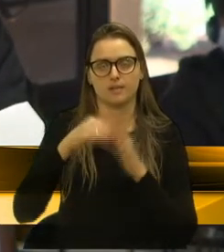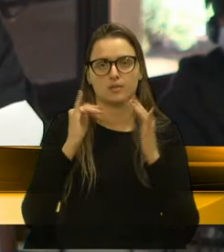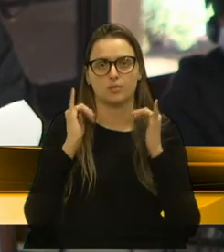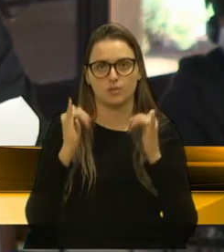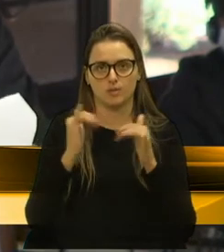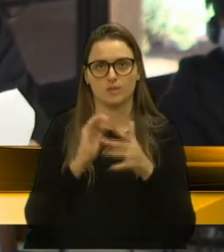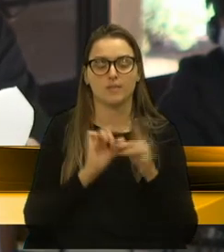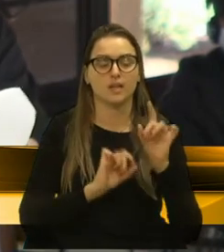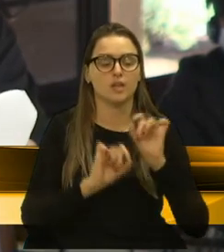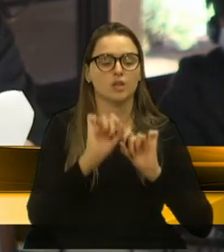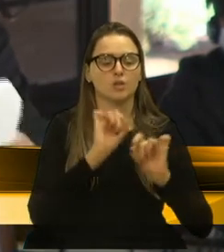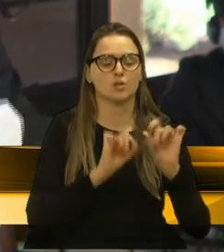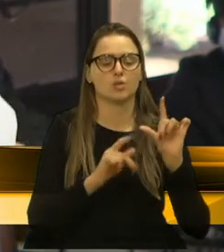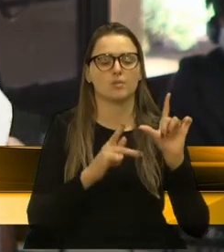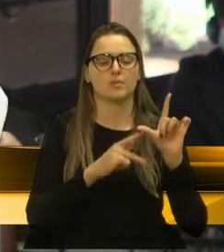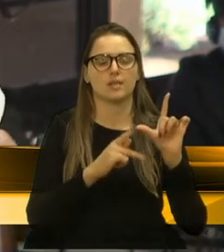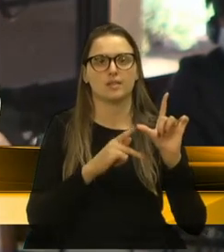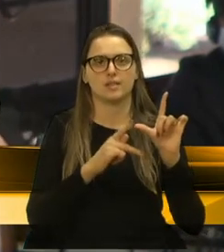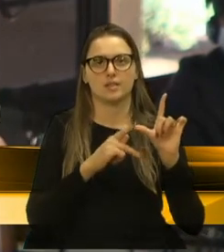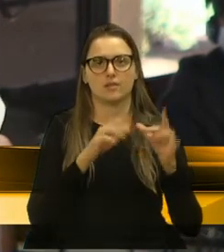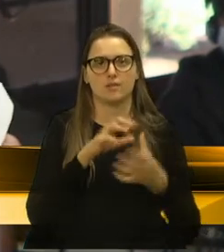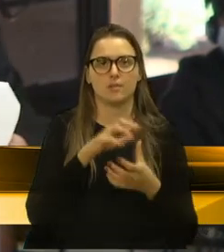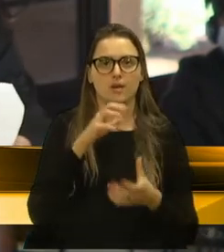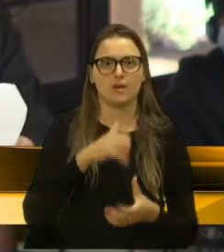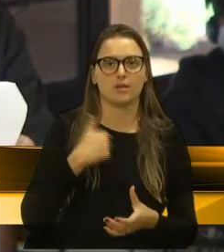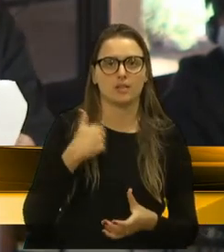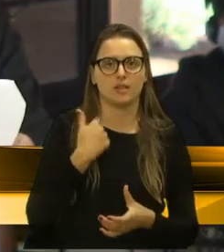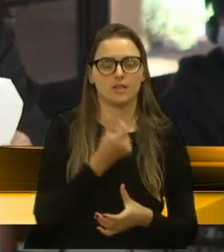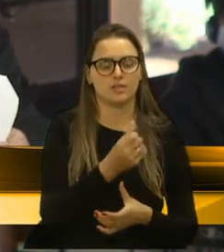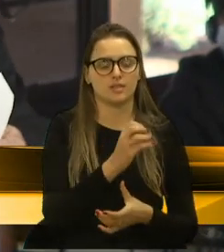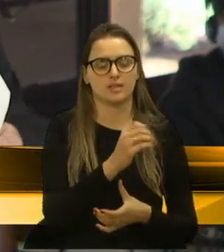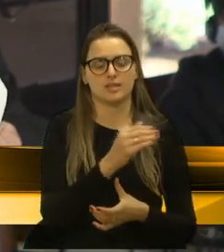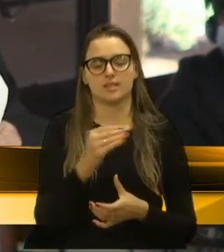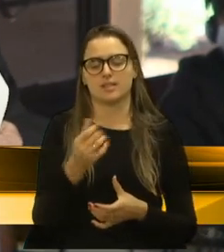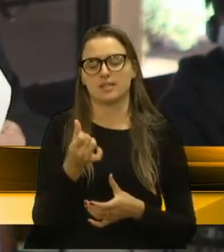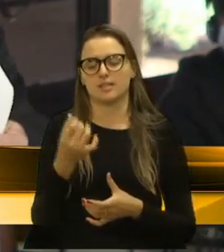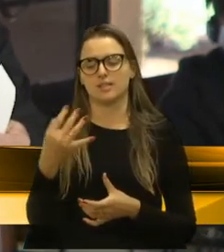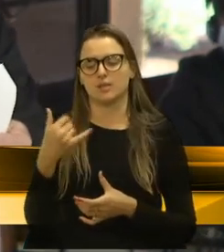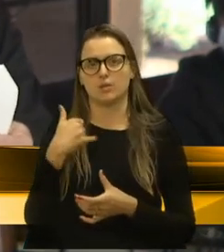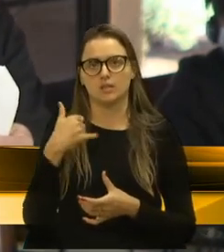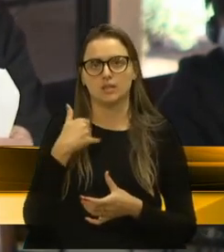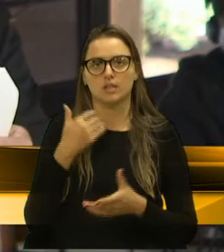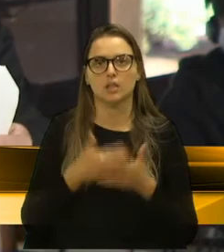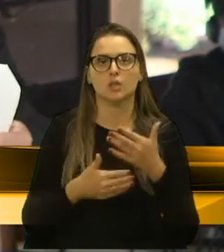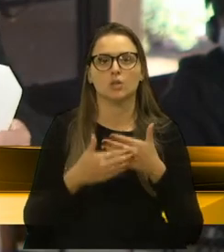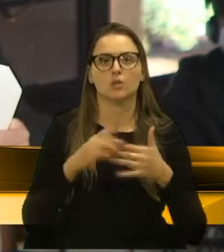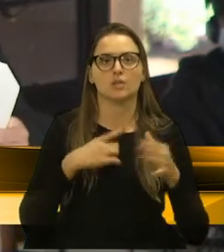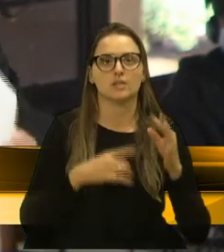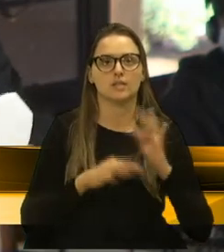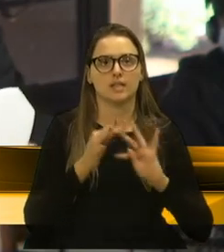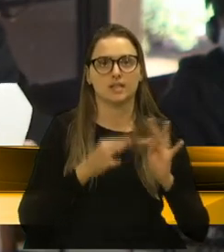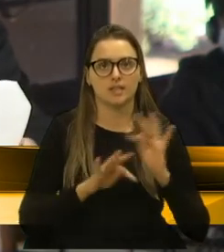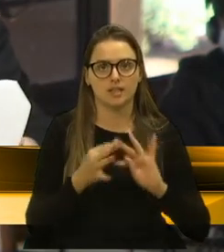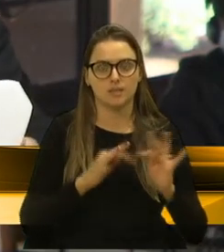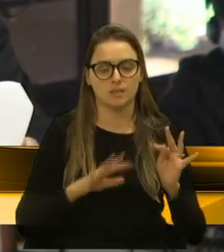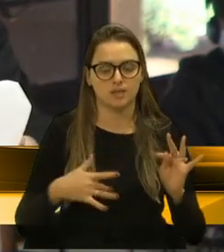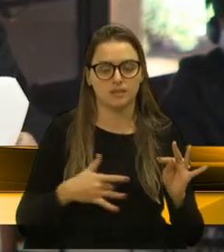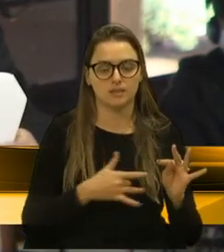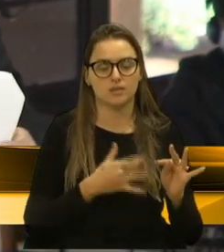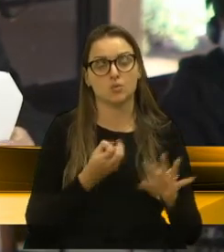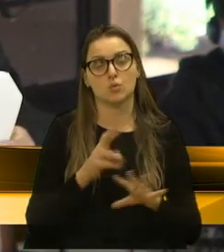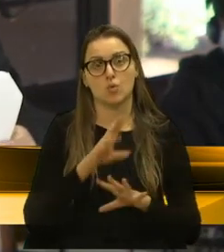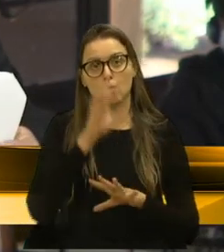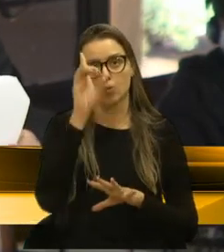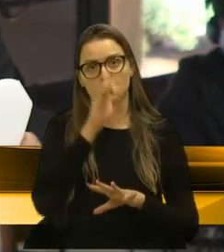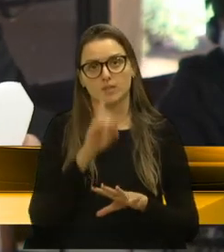Sobre as gratuidades para idosos entre 60 e 64 anos, todos que estão passando por tratamento de saúde, assim como deficientes que